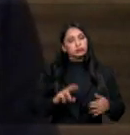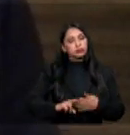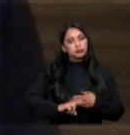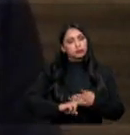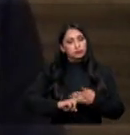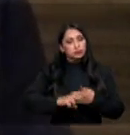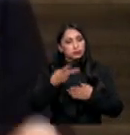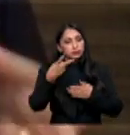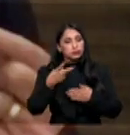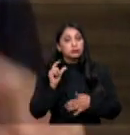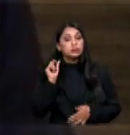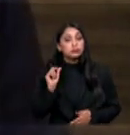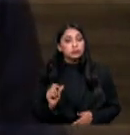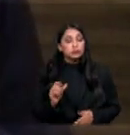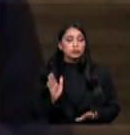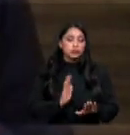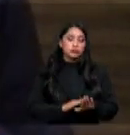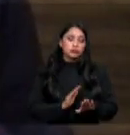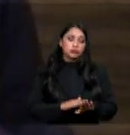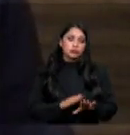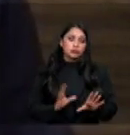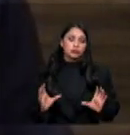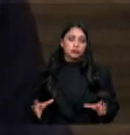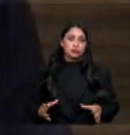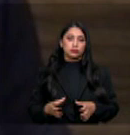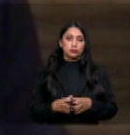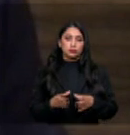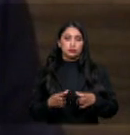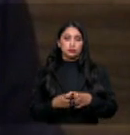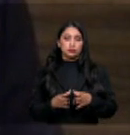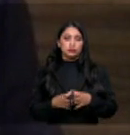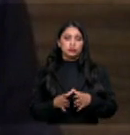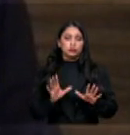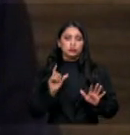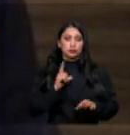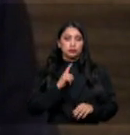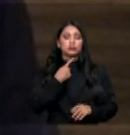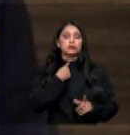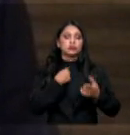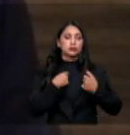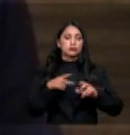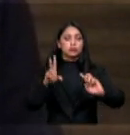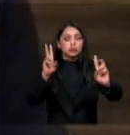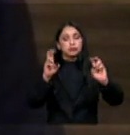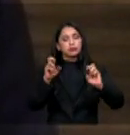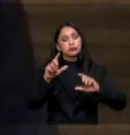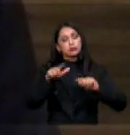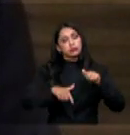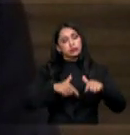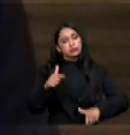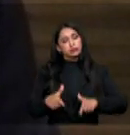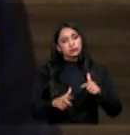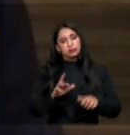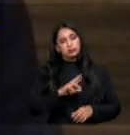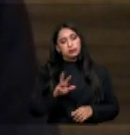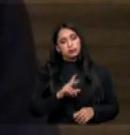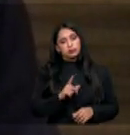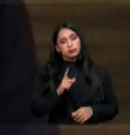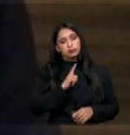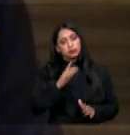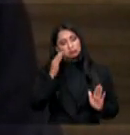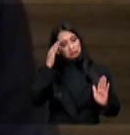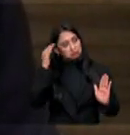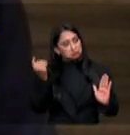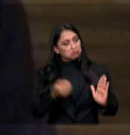consequência é que a autonomia coletiva da vontade em matéria trabalhista não se encontra submetida